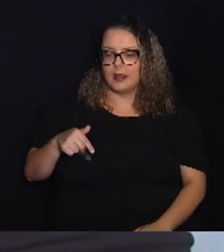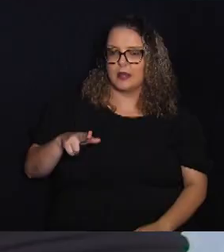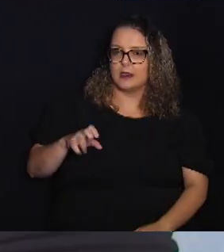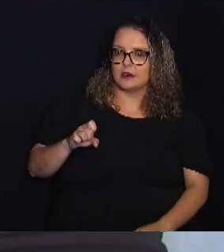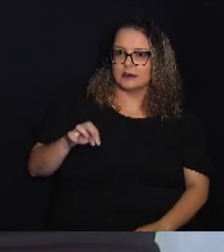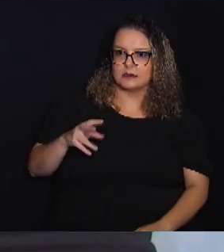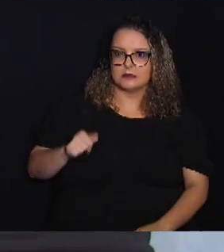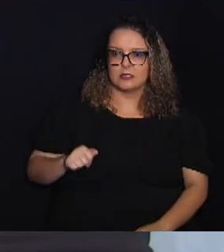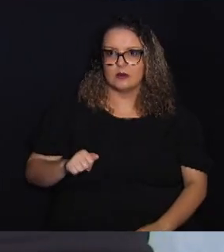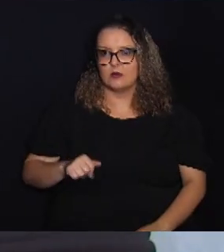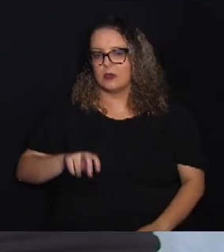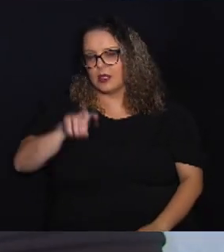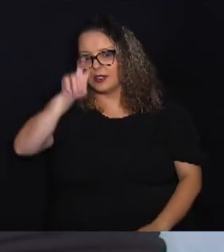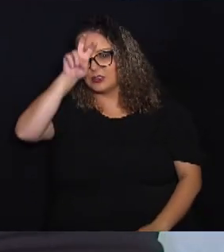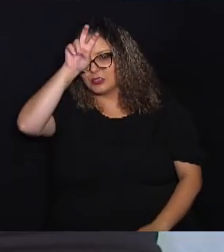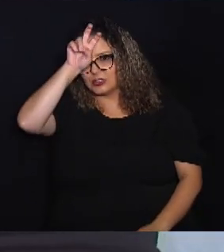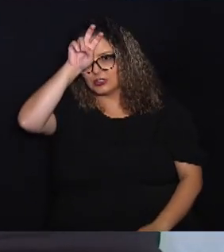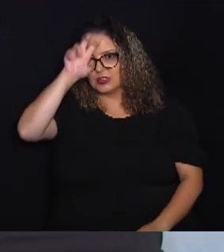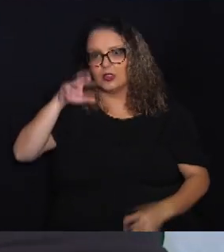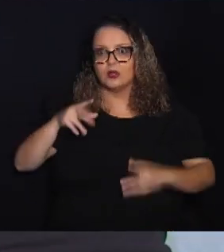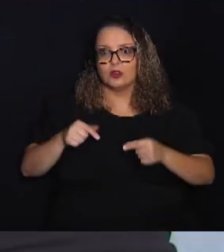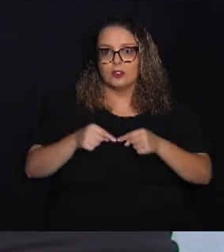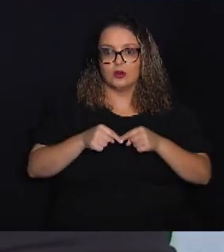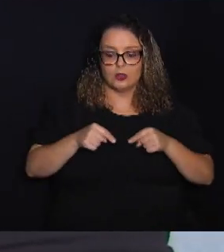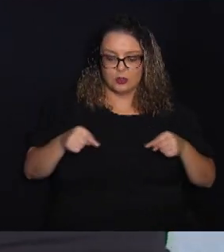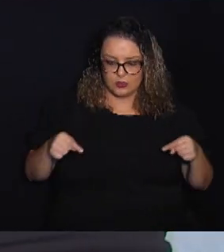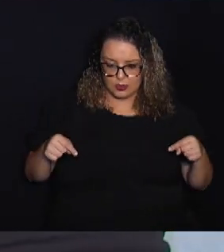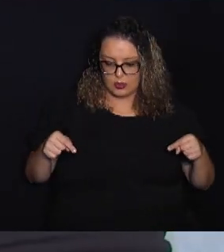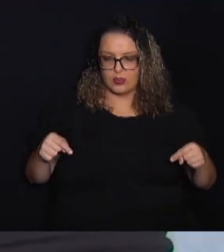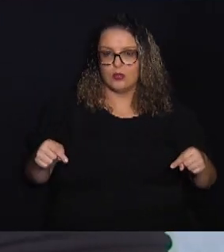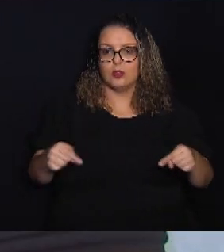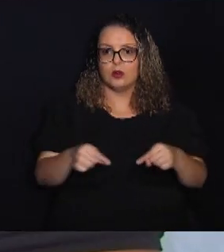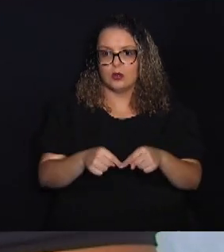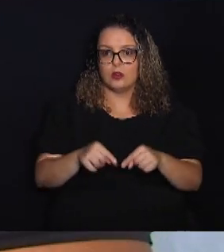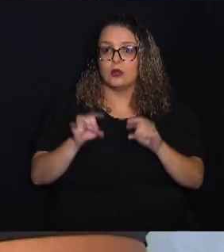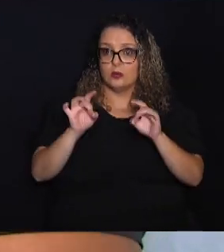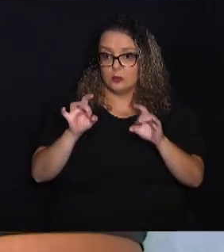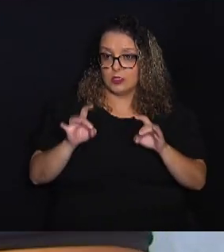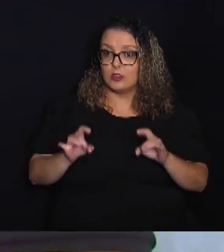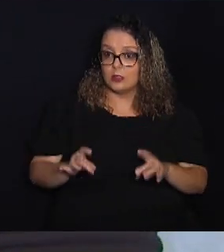Inglaterra, Paquistão, Egito, tudo tem quadra